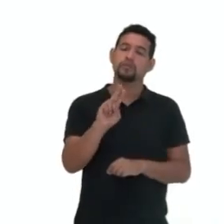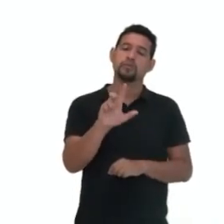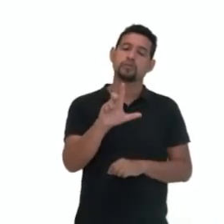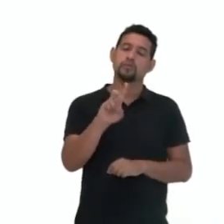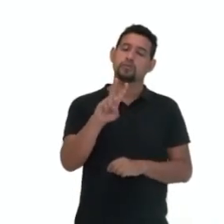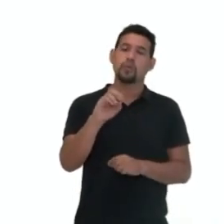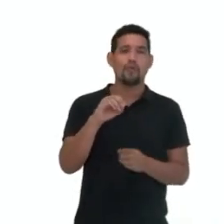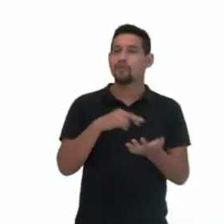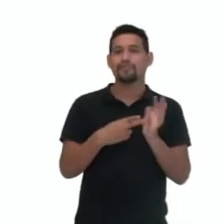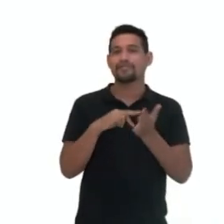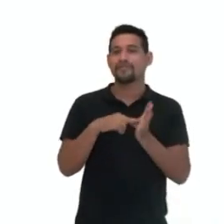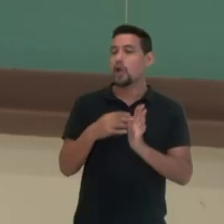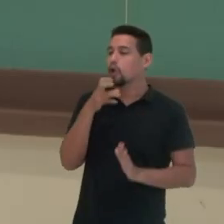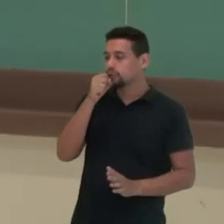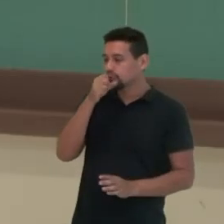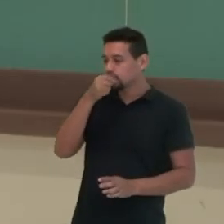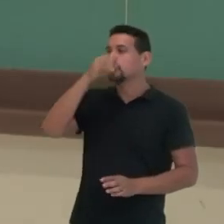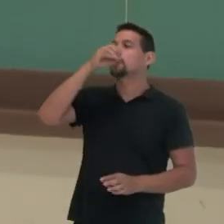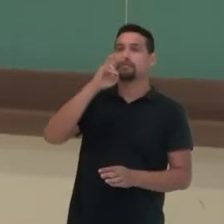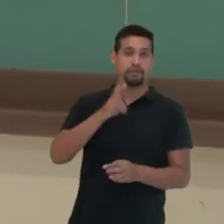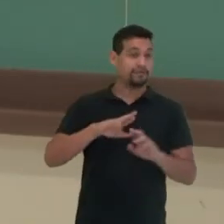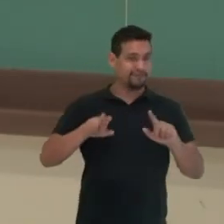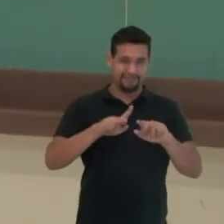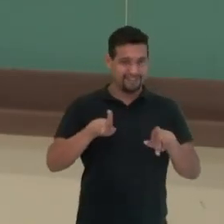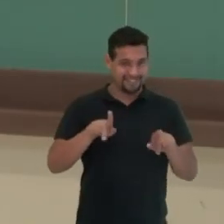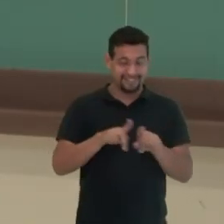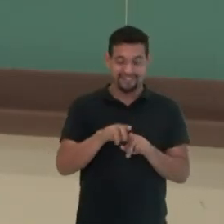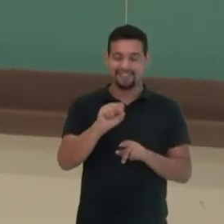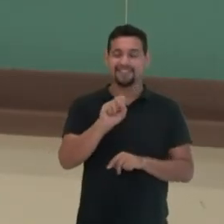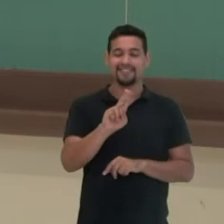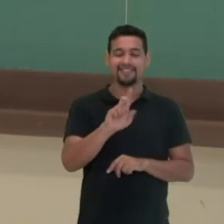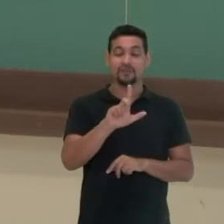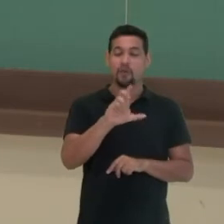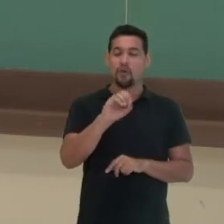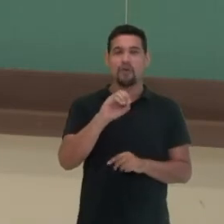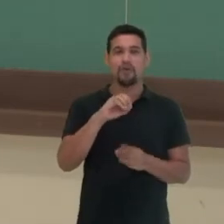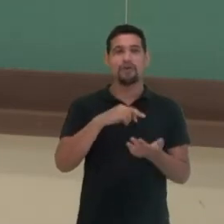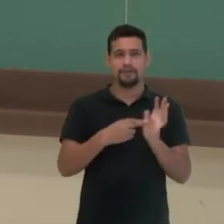É suco, tá? Temos aí uma